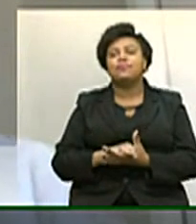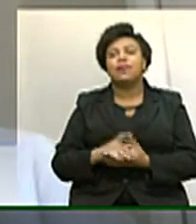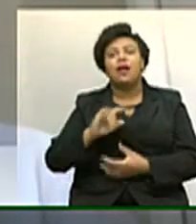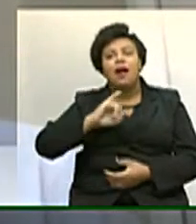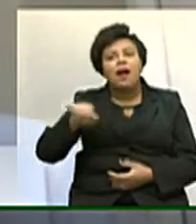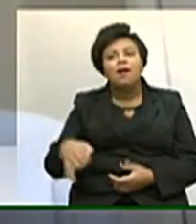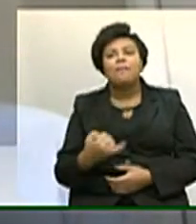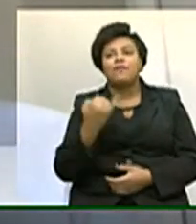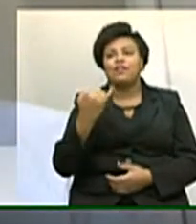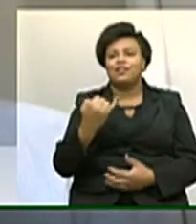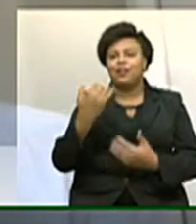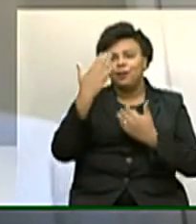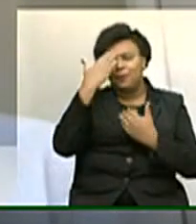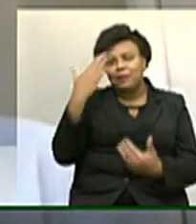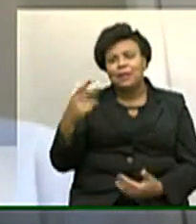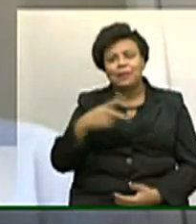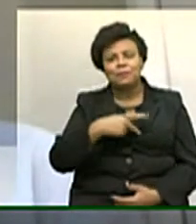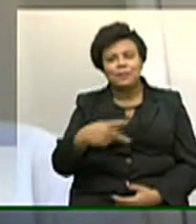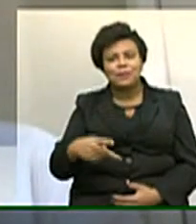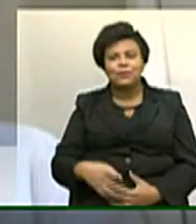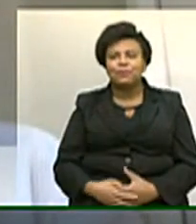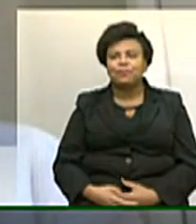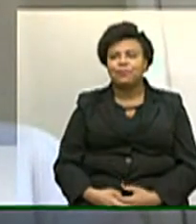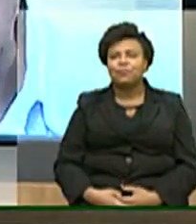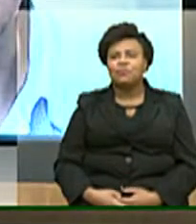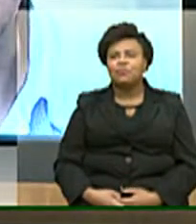esse aproveitamento. Muito obrigado, senhor presidente.